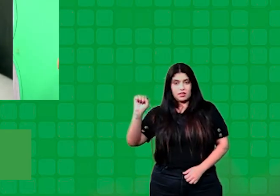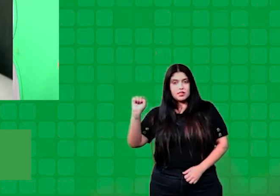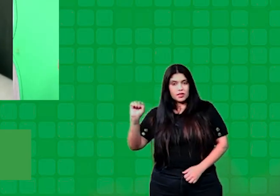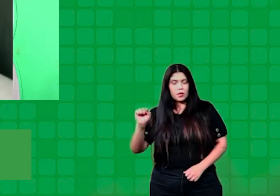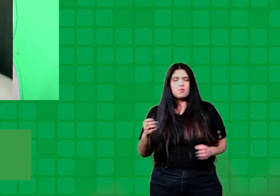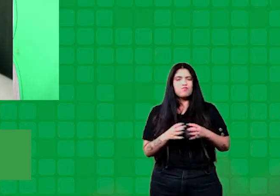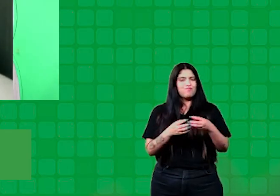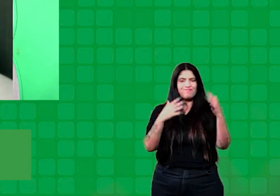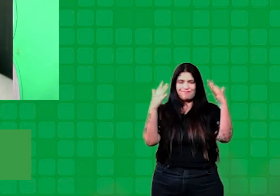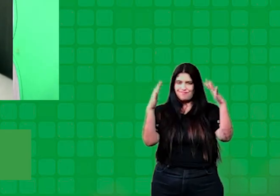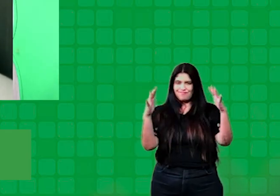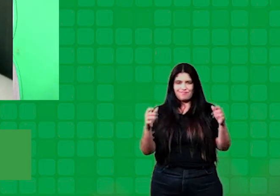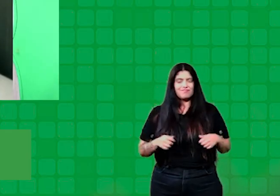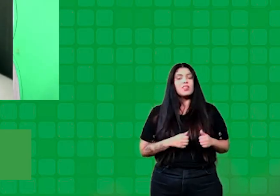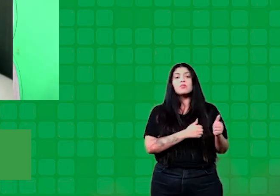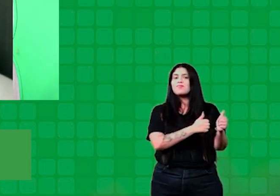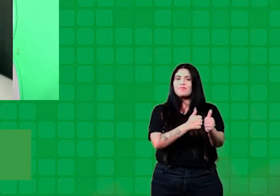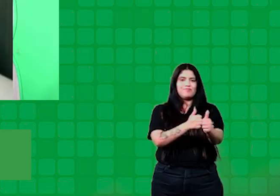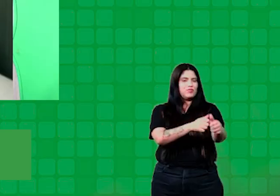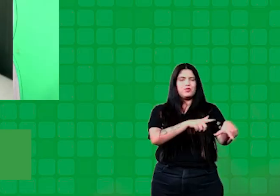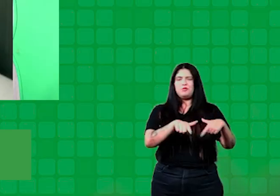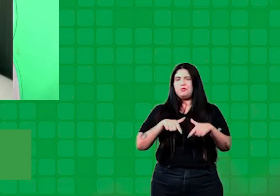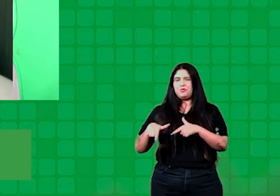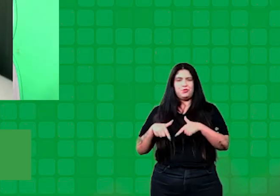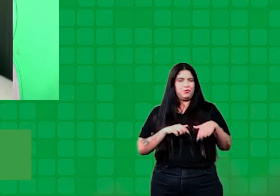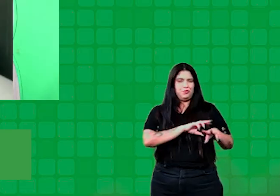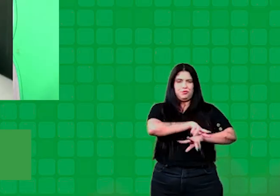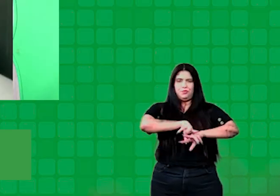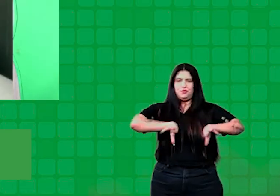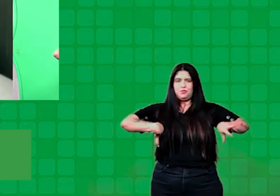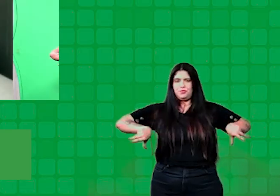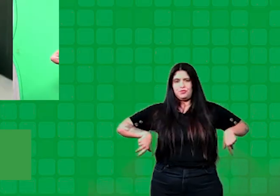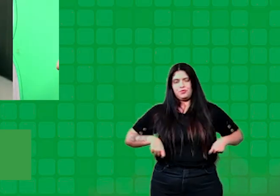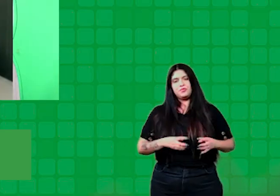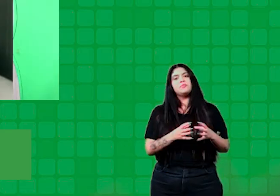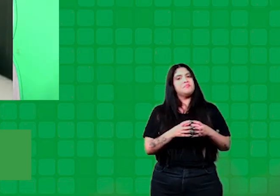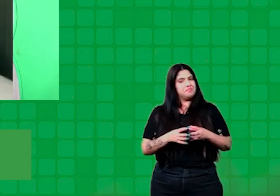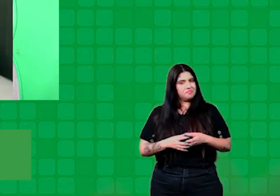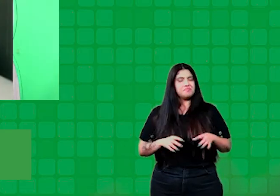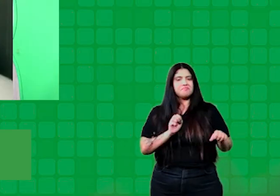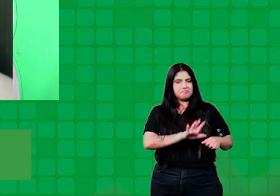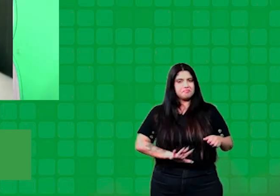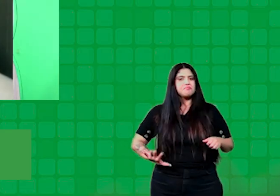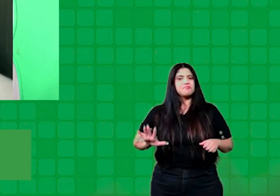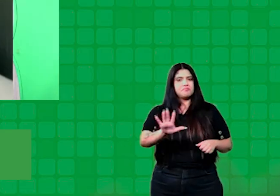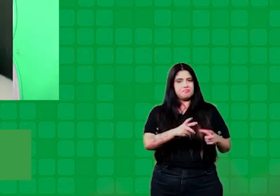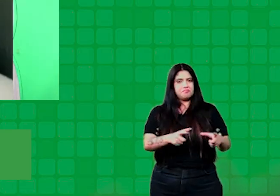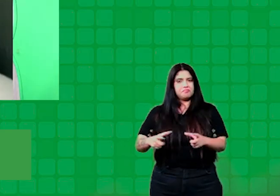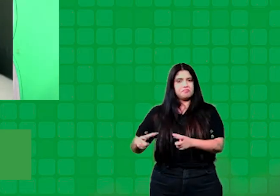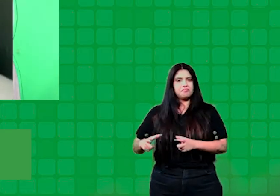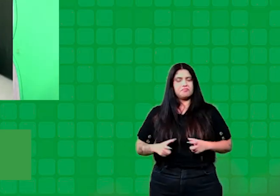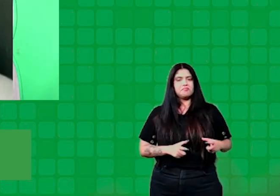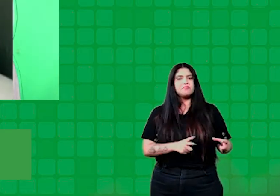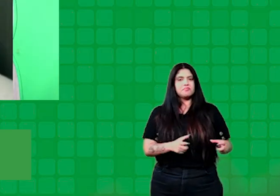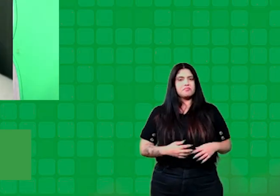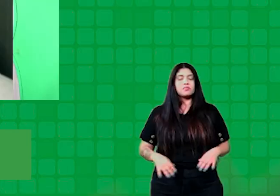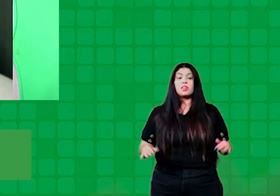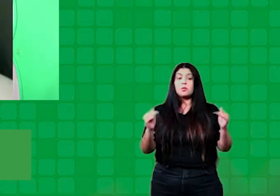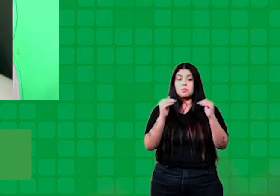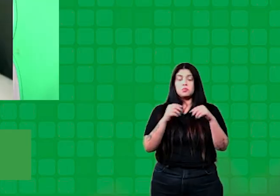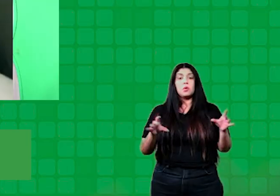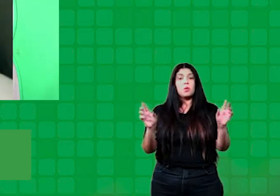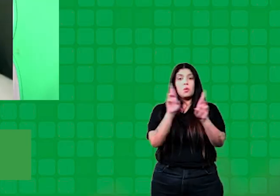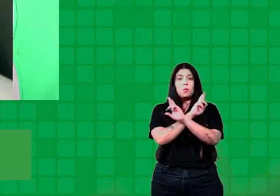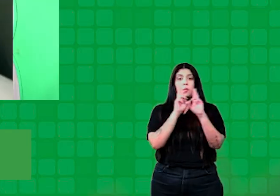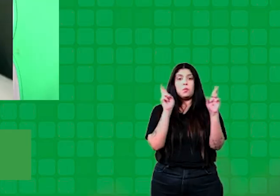porque eu acompanhei as diversas apresentações que esse grupo fez em vários espaços relacionados a essa política.